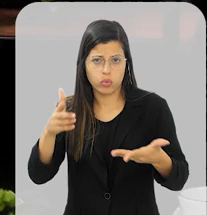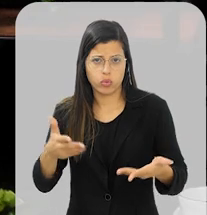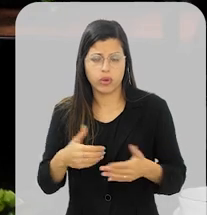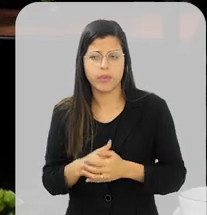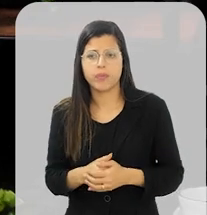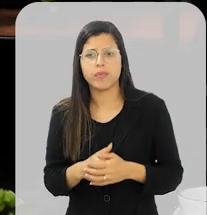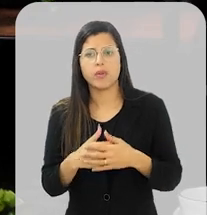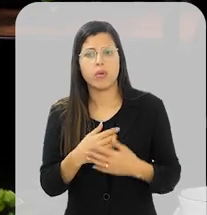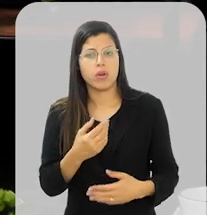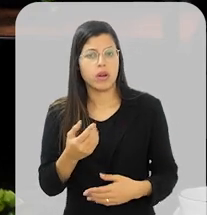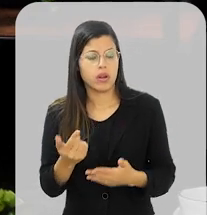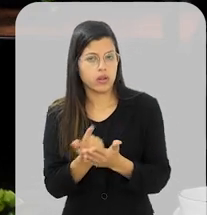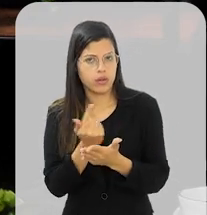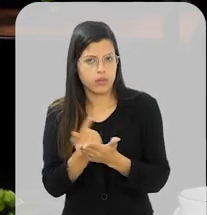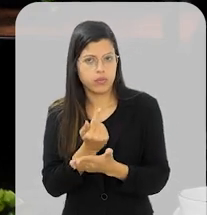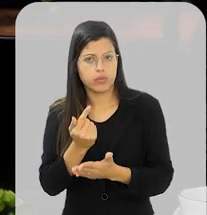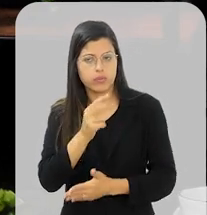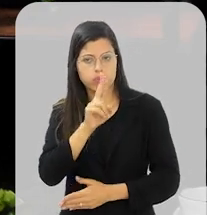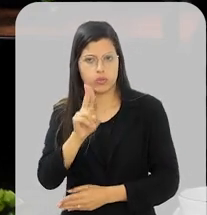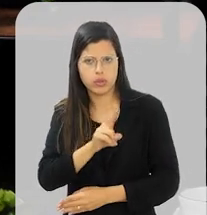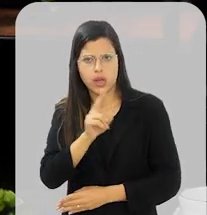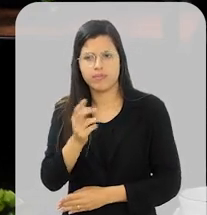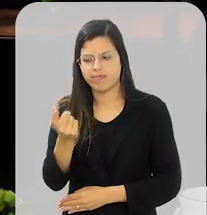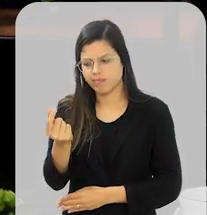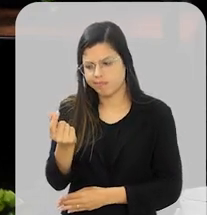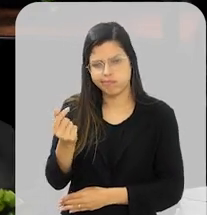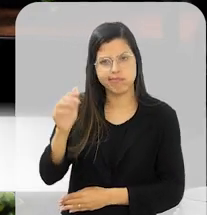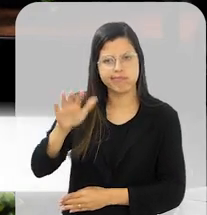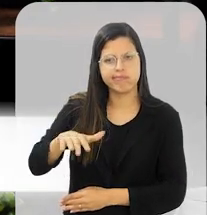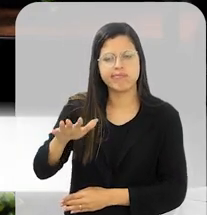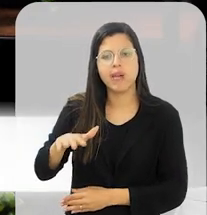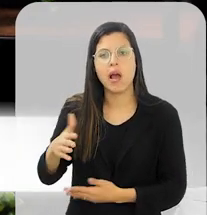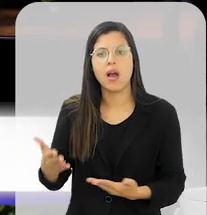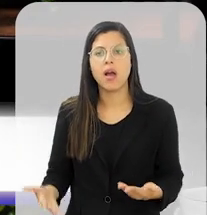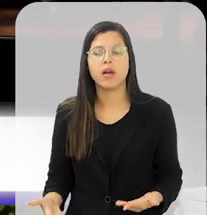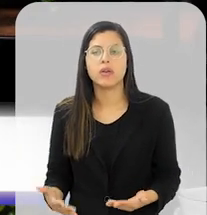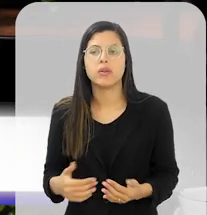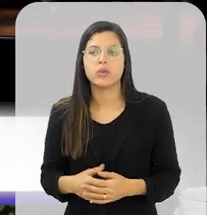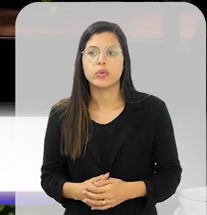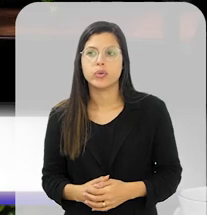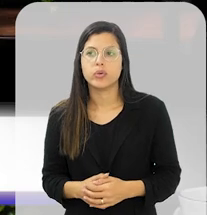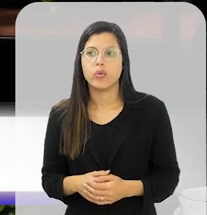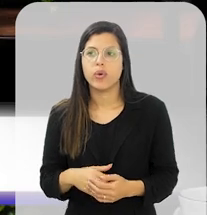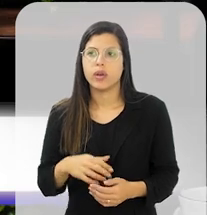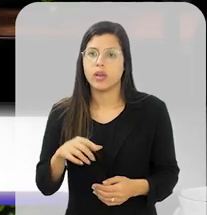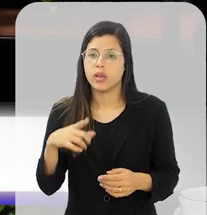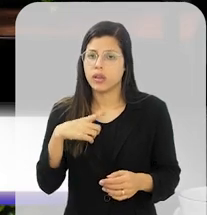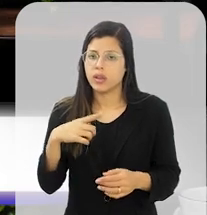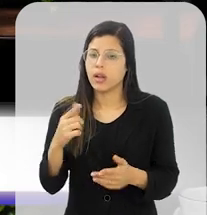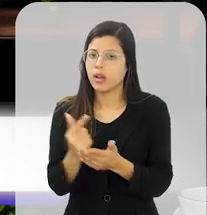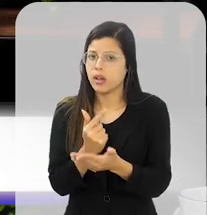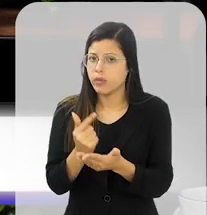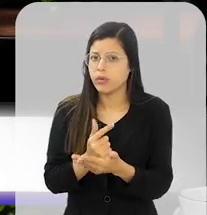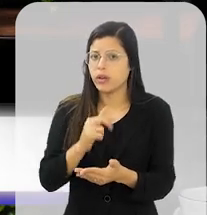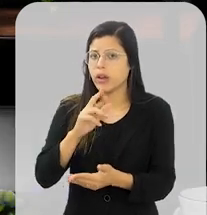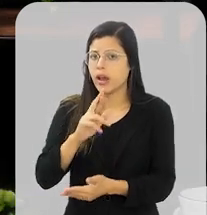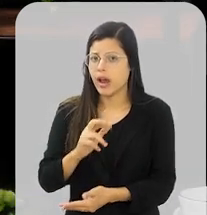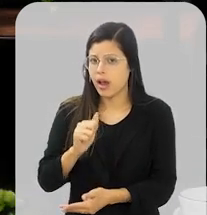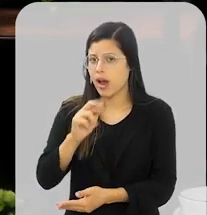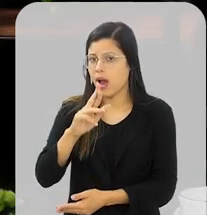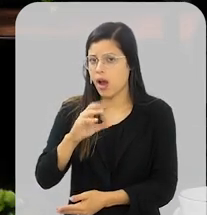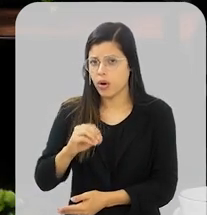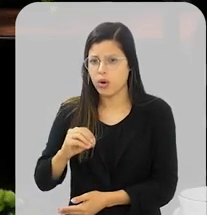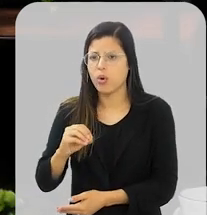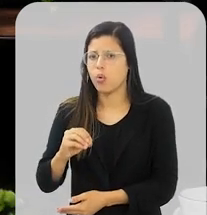livro usado, ele tem um preço mais acessível, né? E às vezes são livros que não são mais editados, são livros